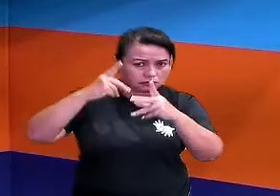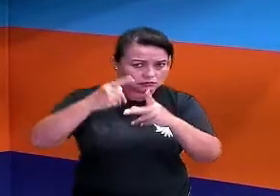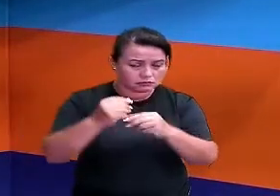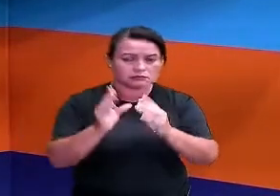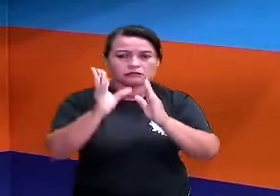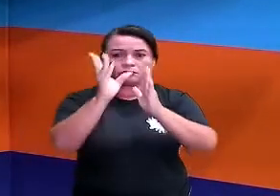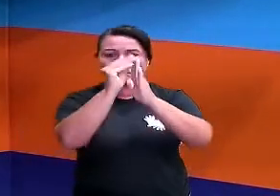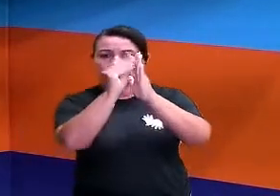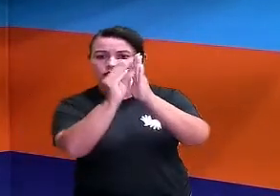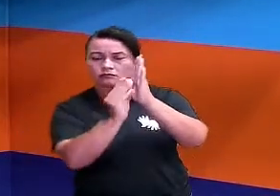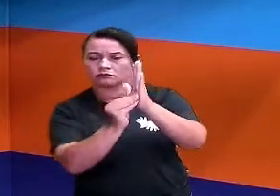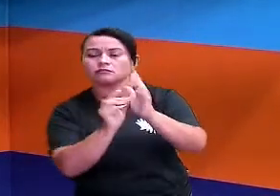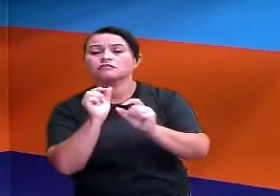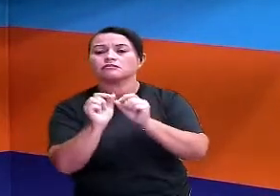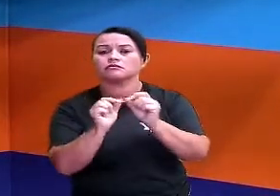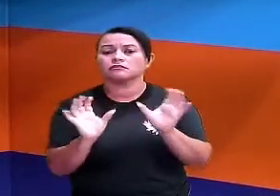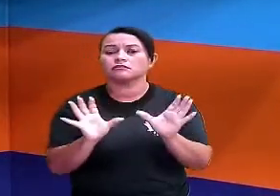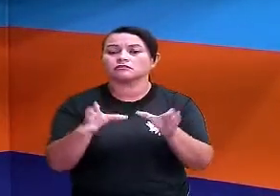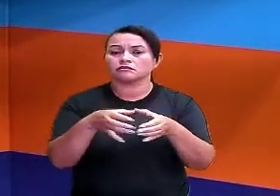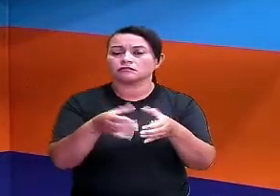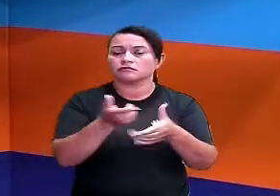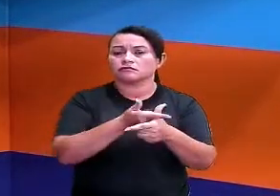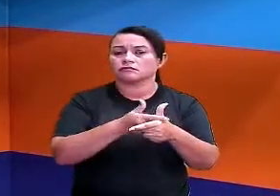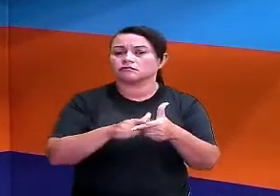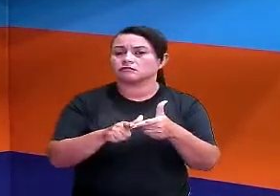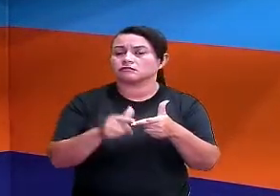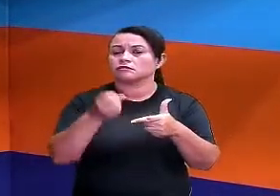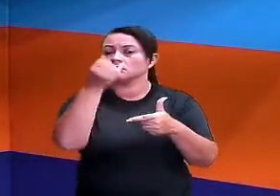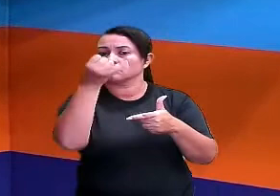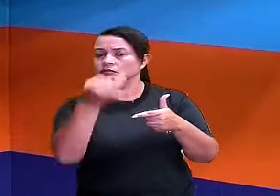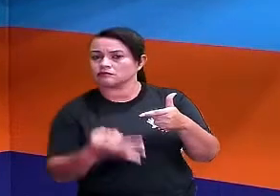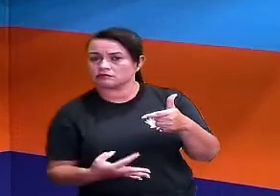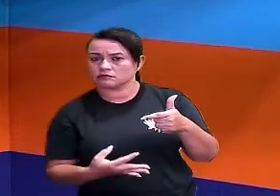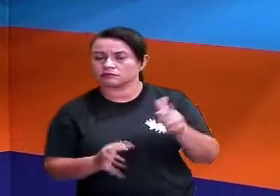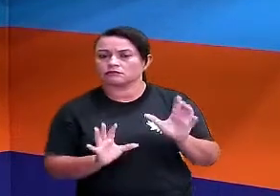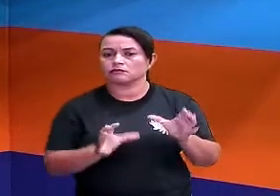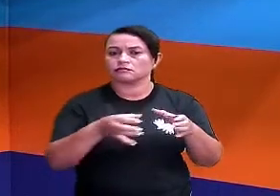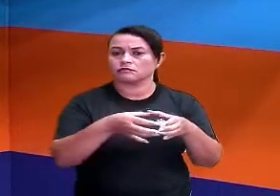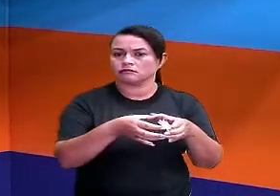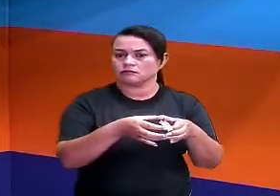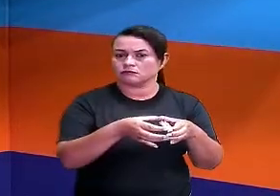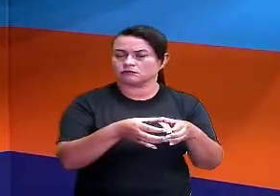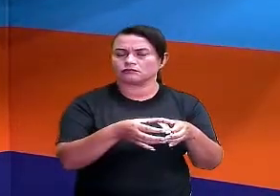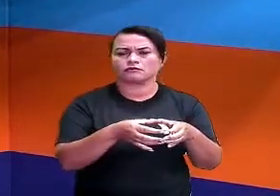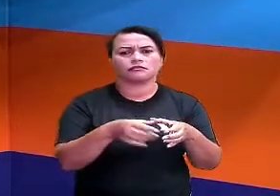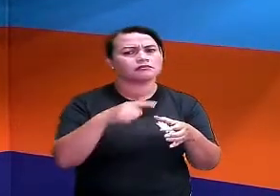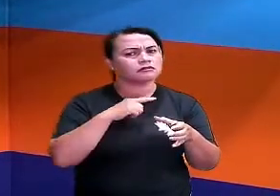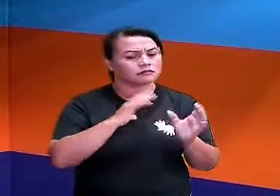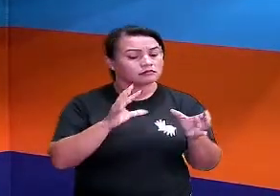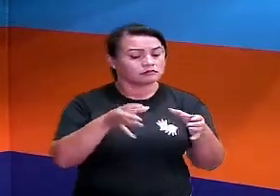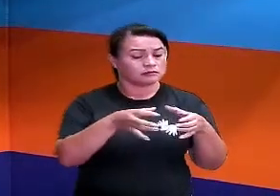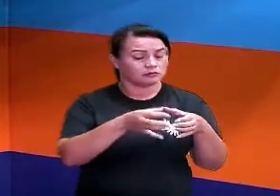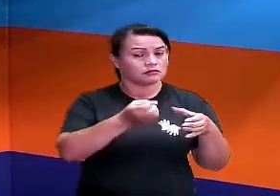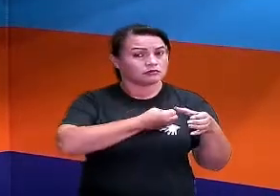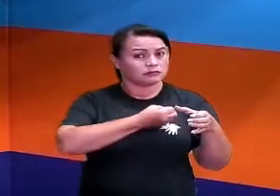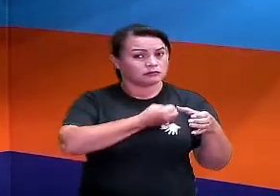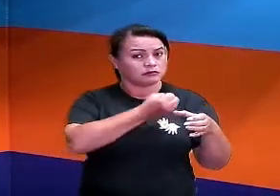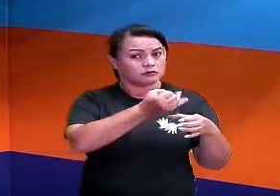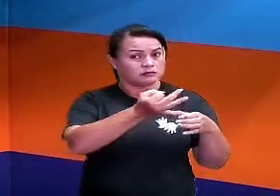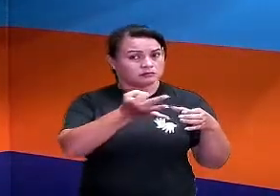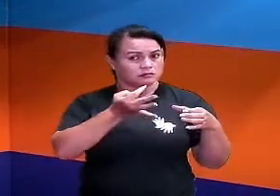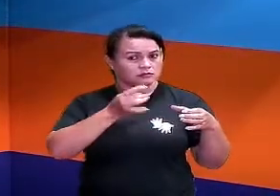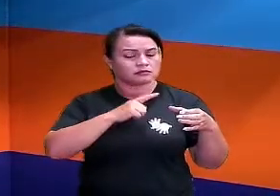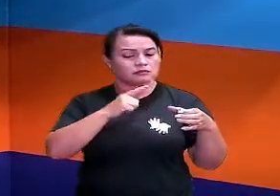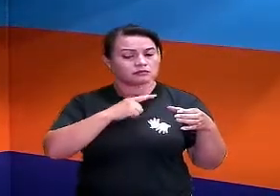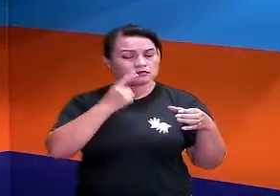do conjunto, dividida pela quantidade de elementos do conjunto. Opa, a professora falou grego. Eu tenho um conjunto de números, vejam lá que na tabela